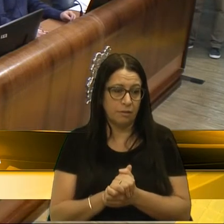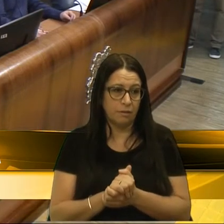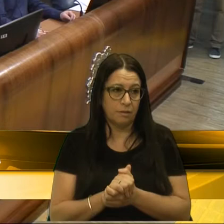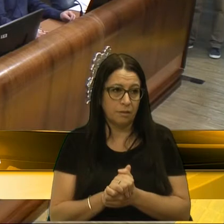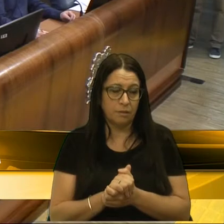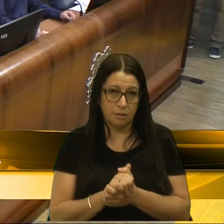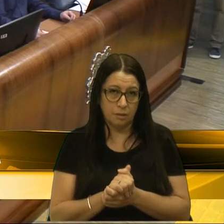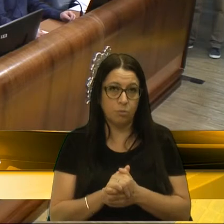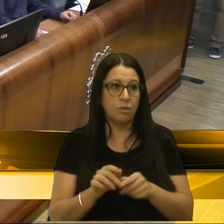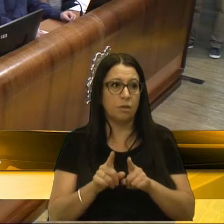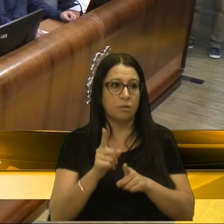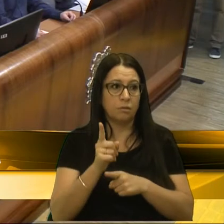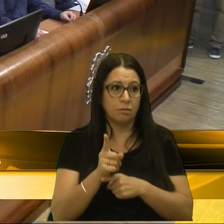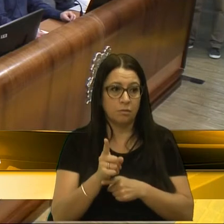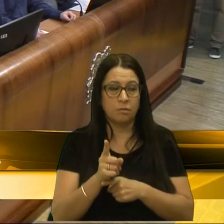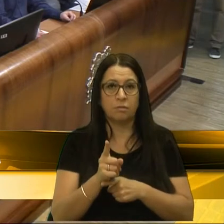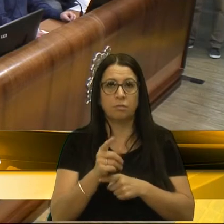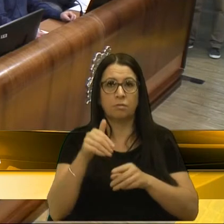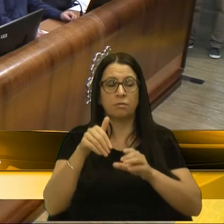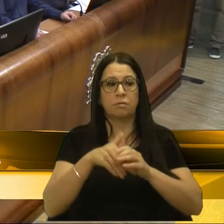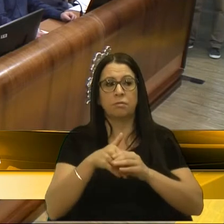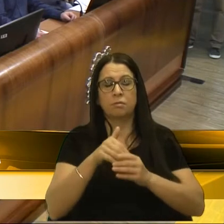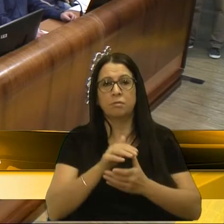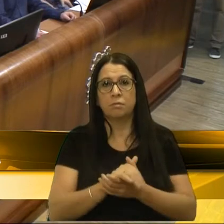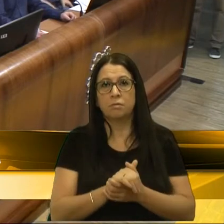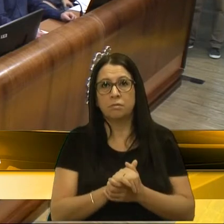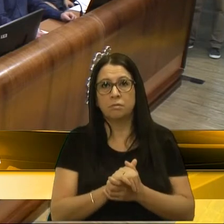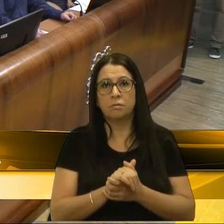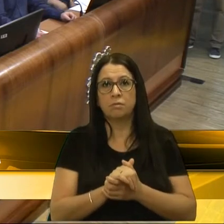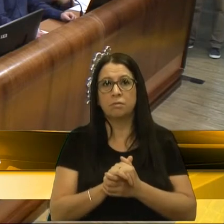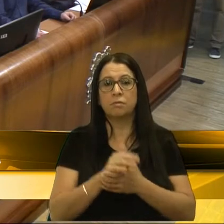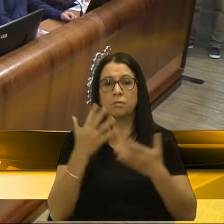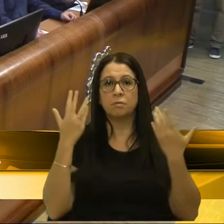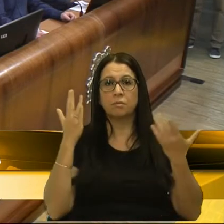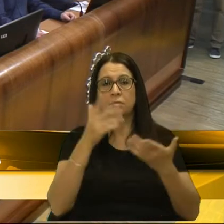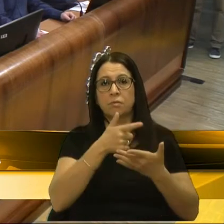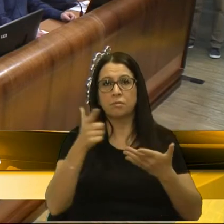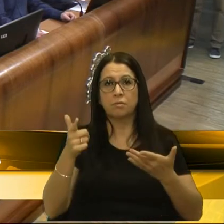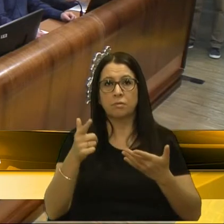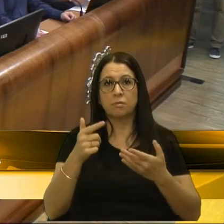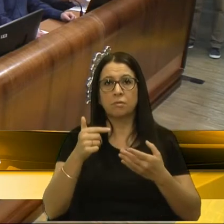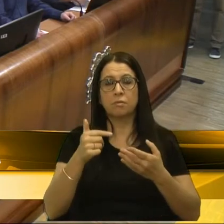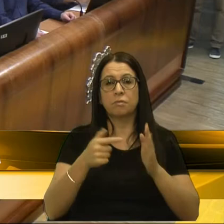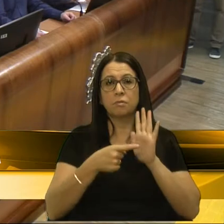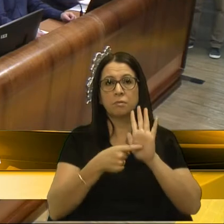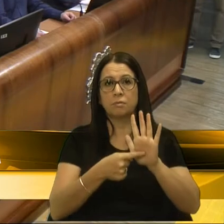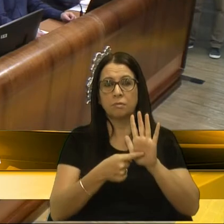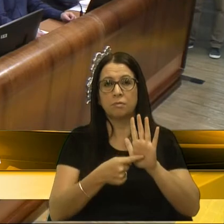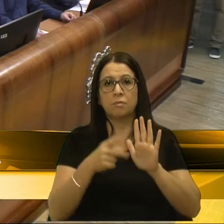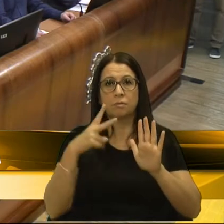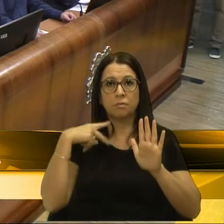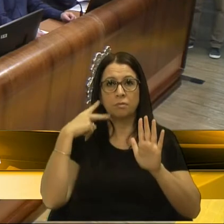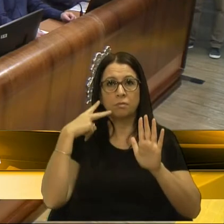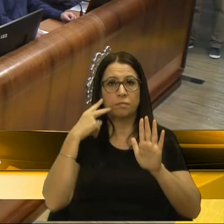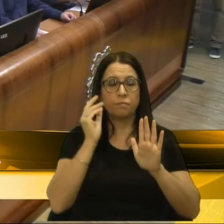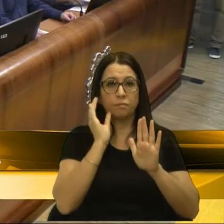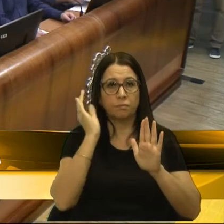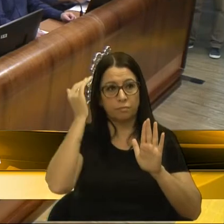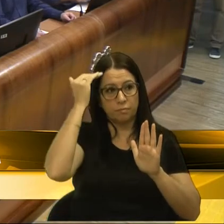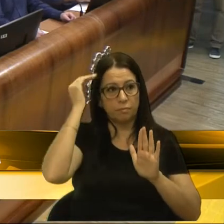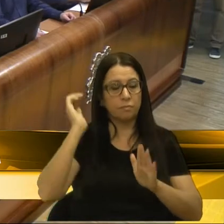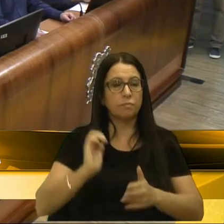Tem mais inscritos? Em apreciação, voto de congratulações e o louvor apresentados pelo vereador Felipe